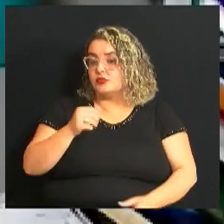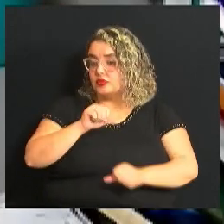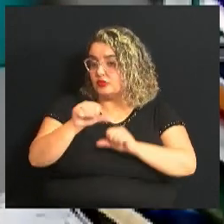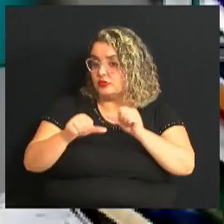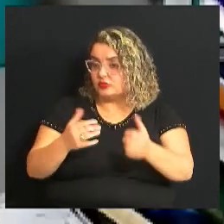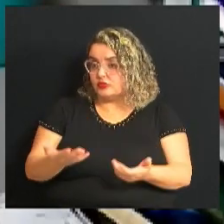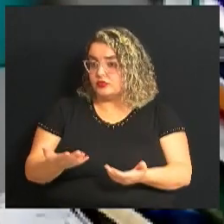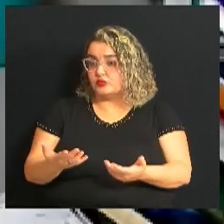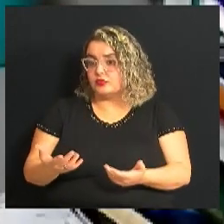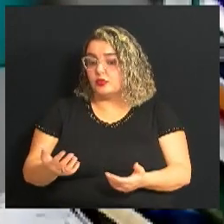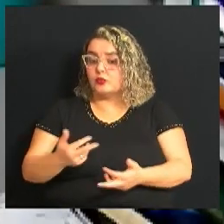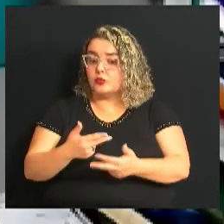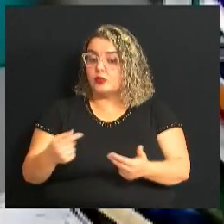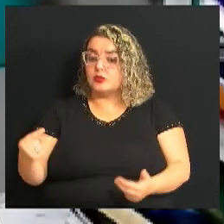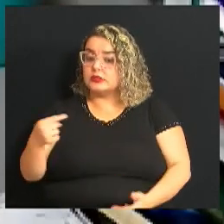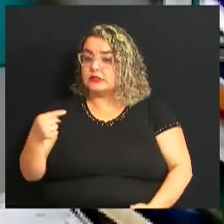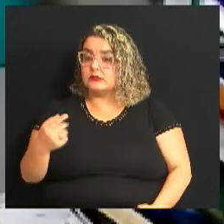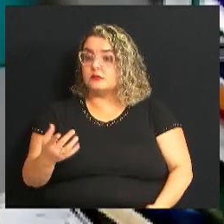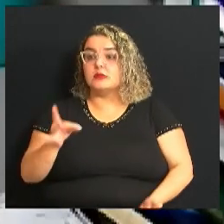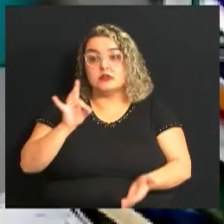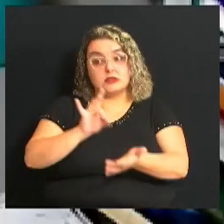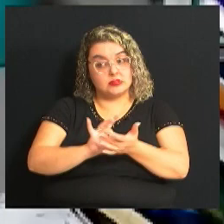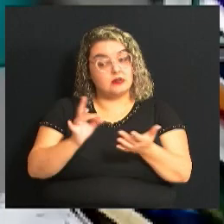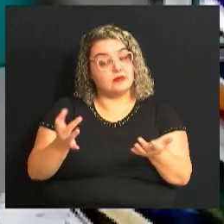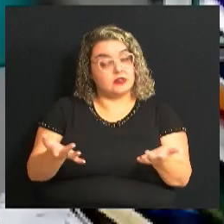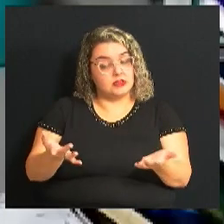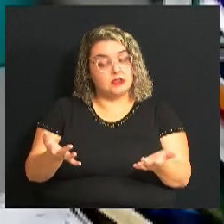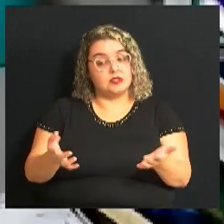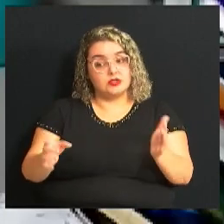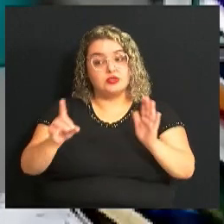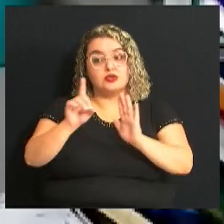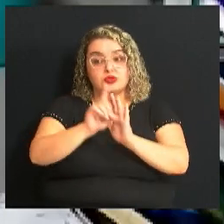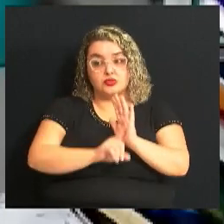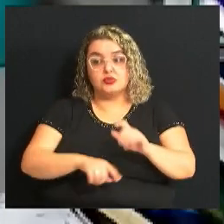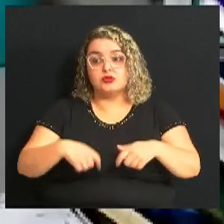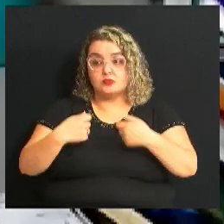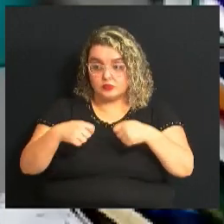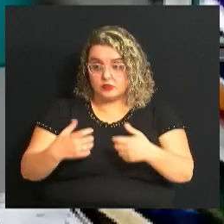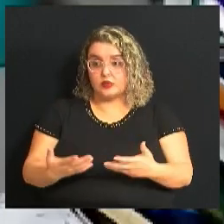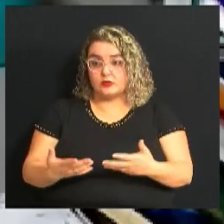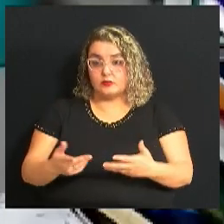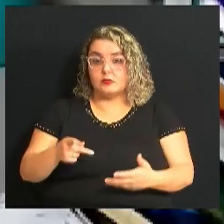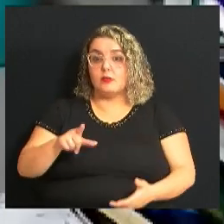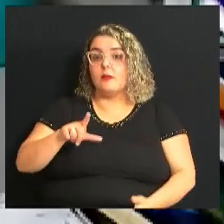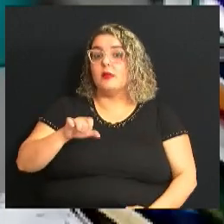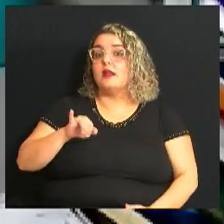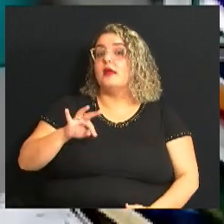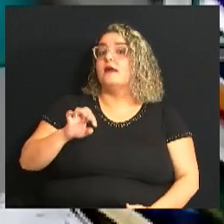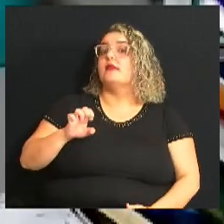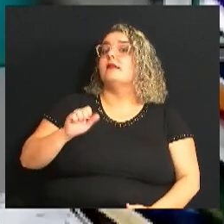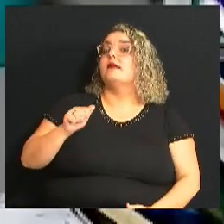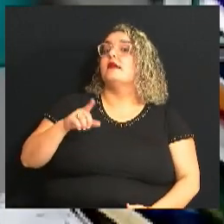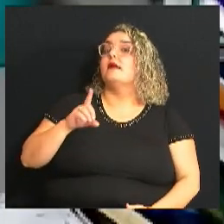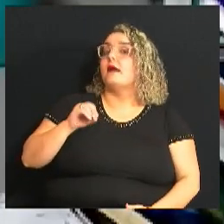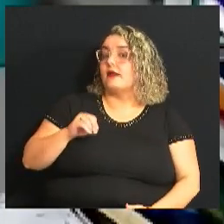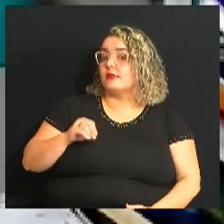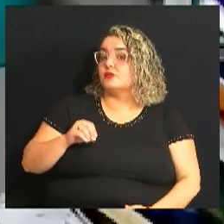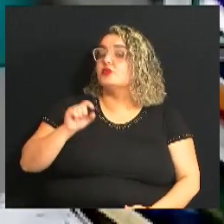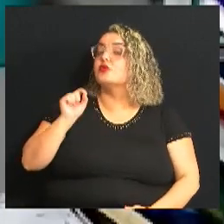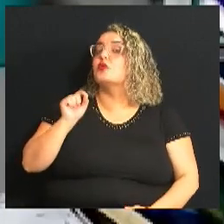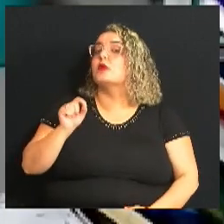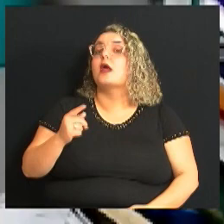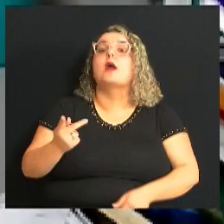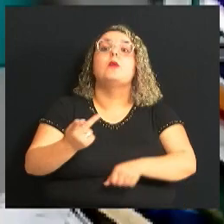algo negativo, mas, na verdade, direitos, eles precisam ser pleiteados, né? Eles precisam ser buscados.